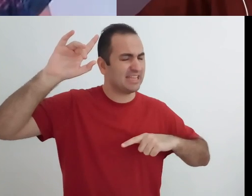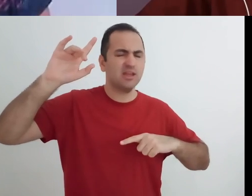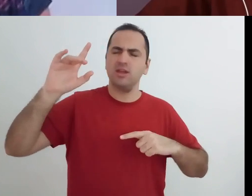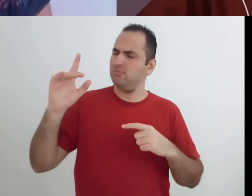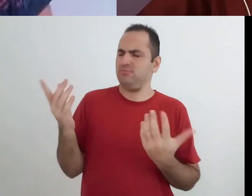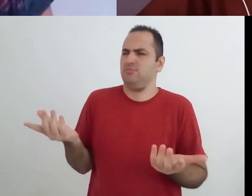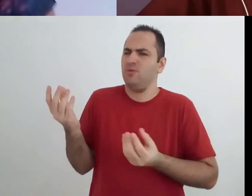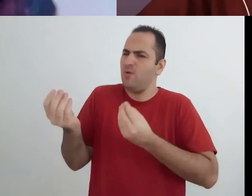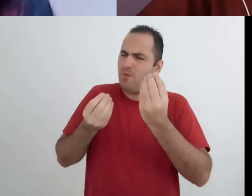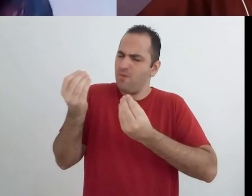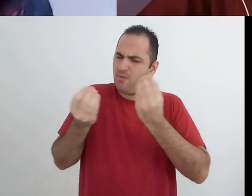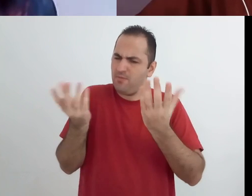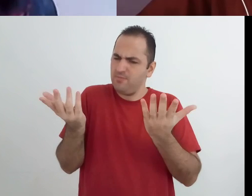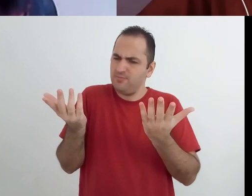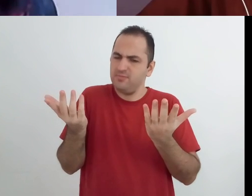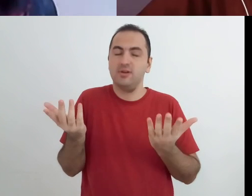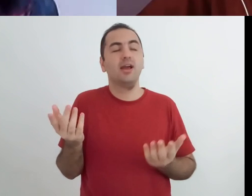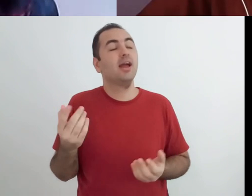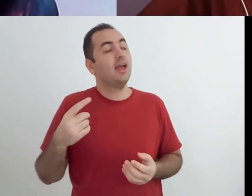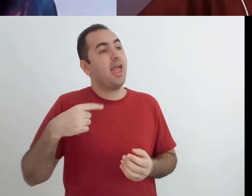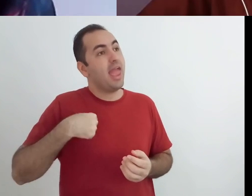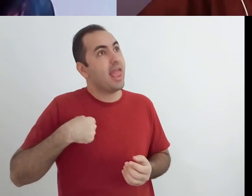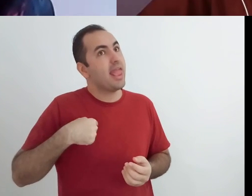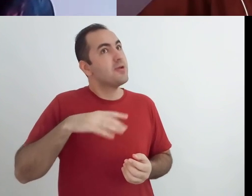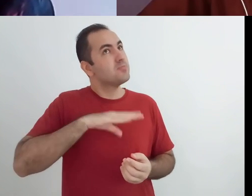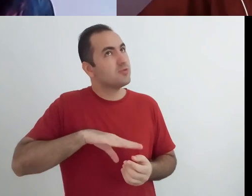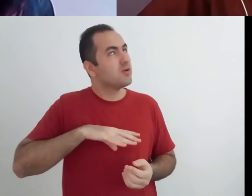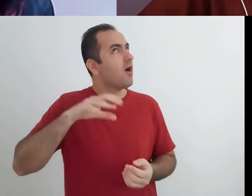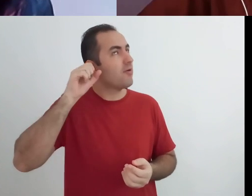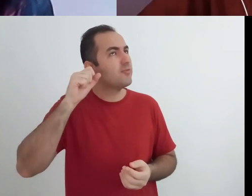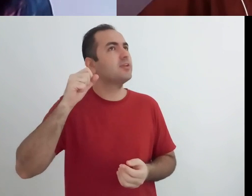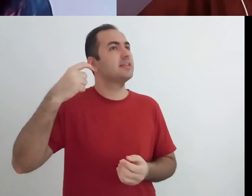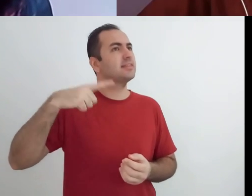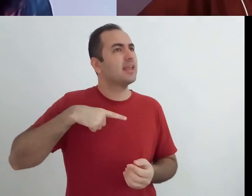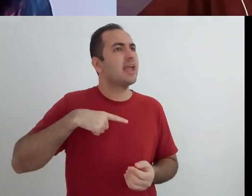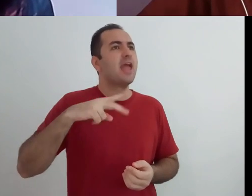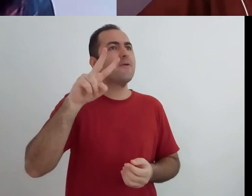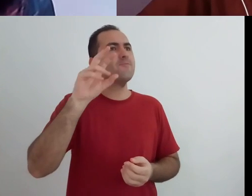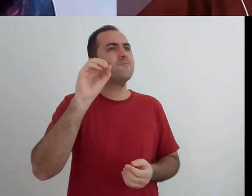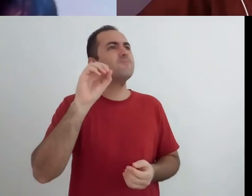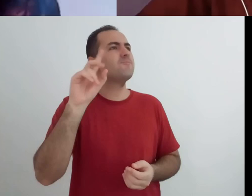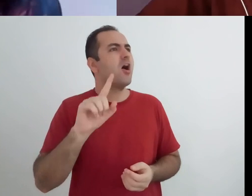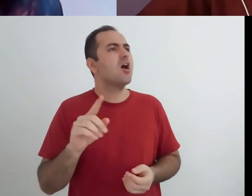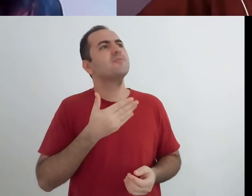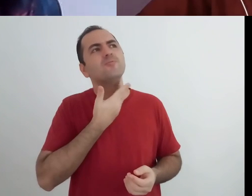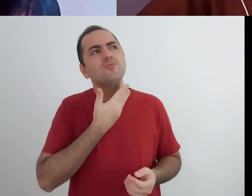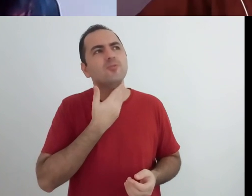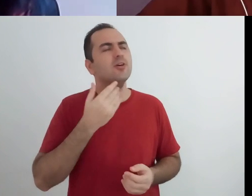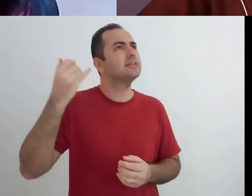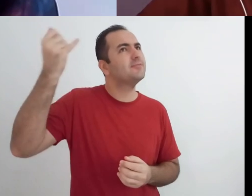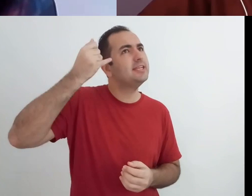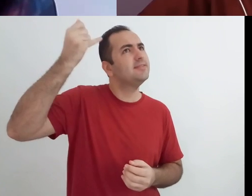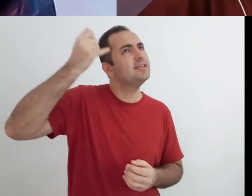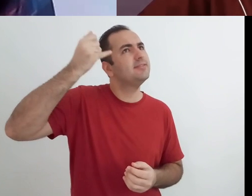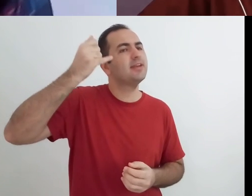eles falam assim, é porque quando eu penso, tem uma voz na minha cabeça falando comigo. Mas o surdo não fala,